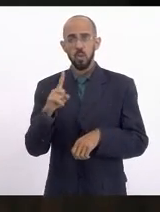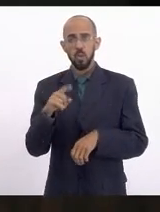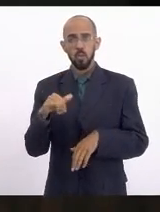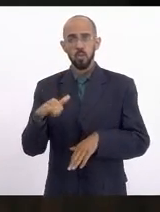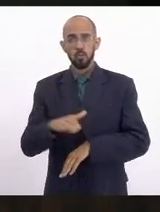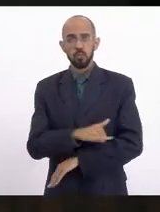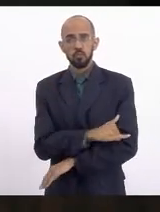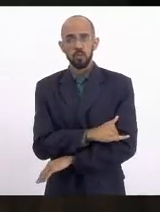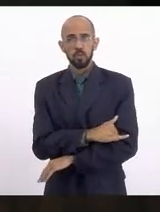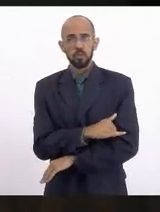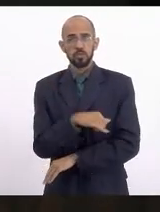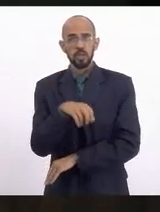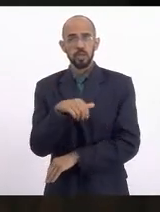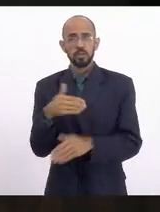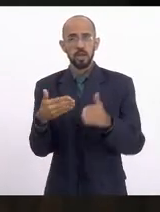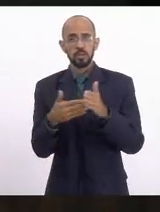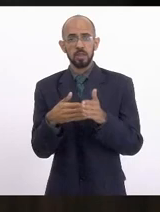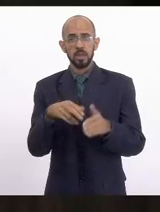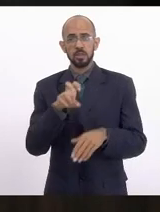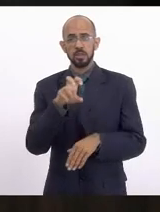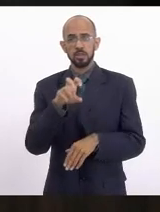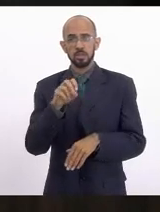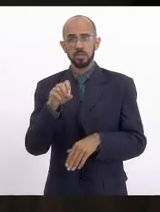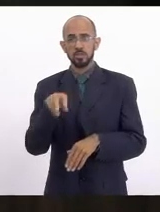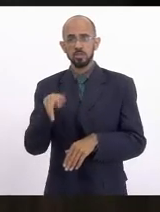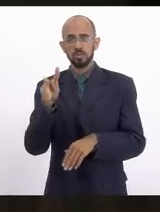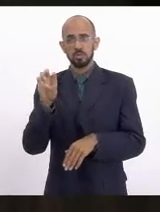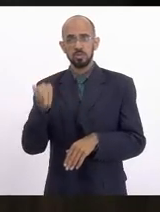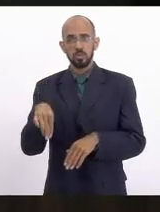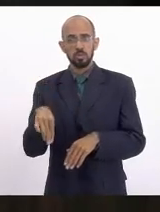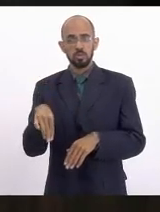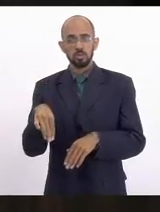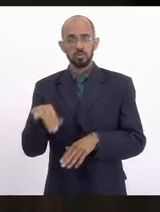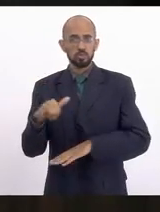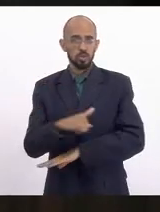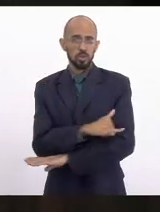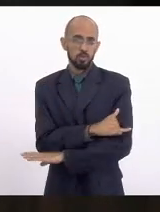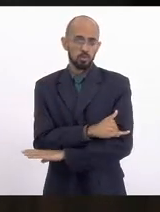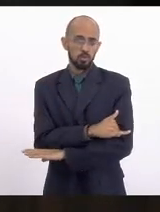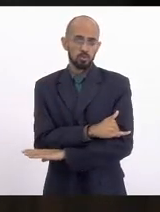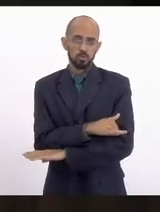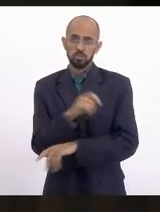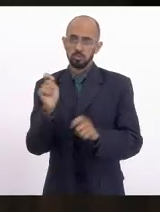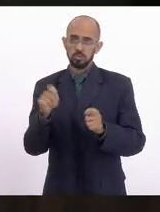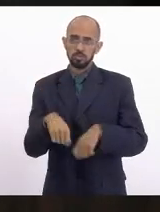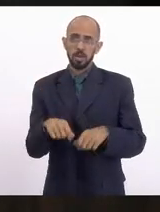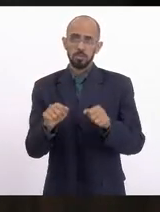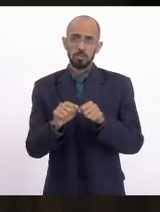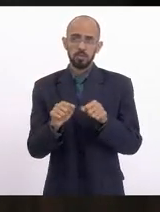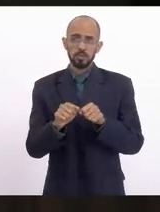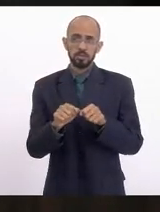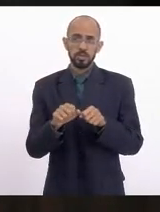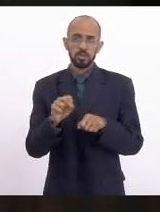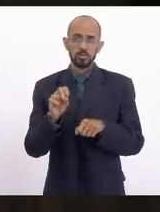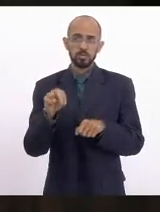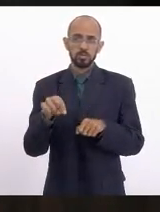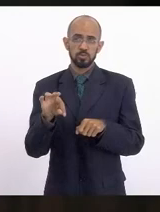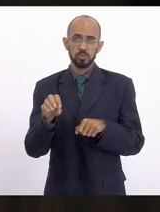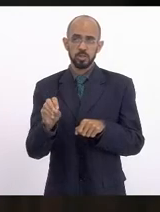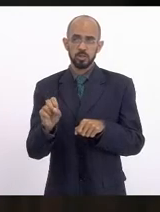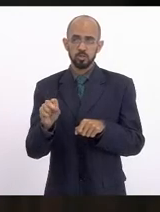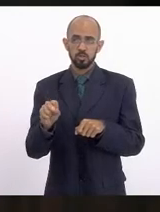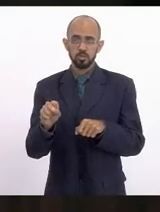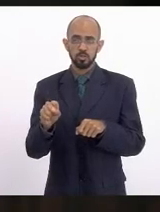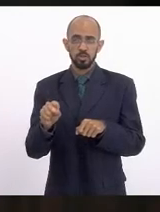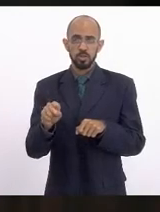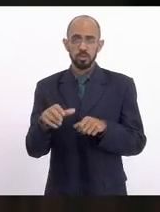km de distância do aeroporto regional não dá para gente fazer a Conceição dos Santos Dumont Para viabilizar três aeroportos em